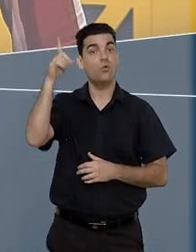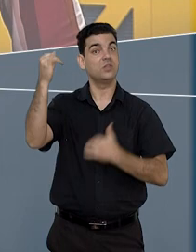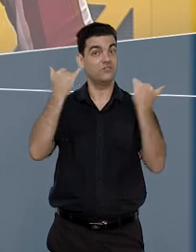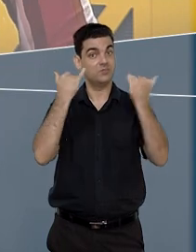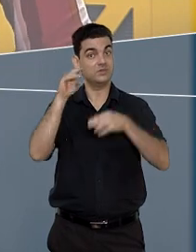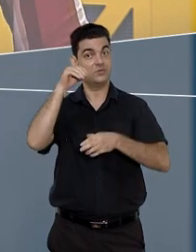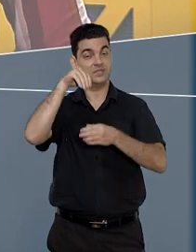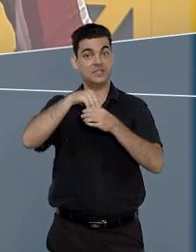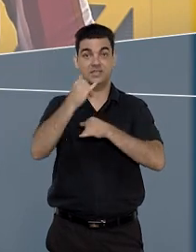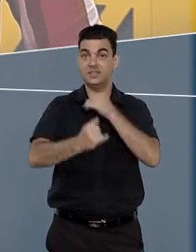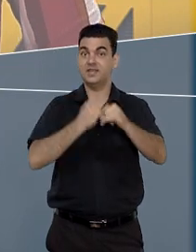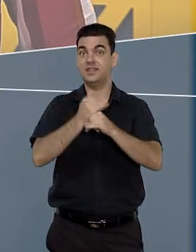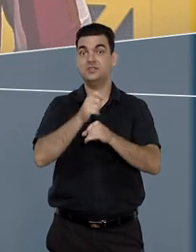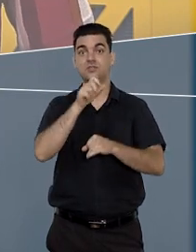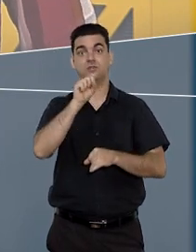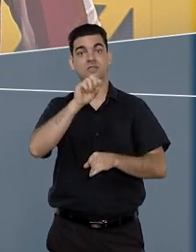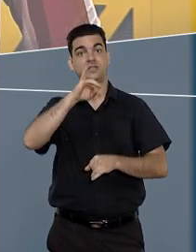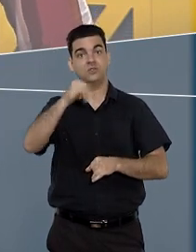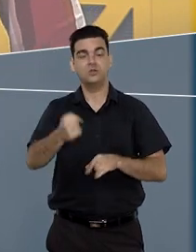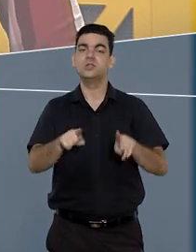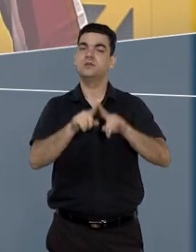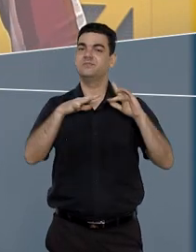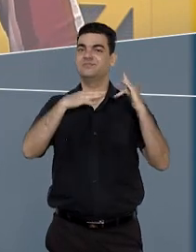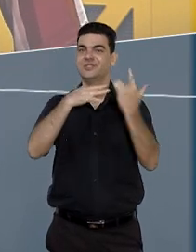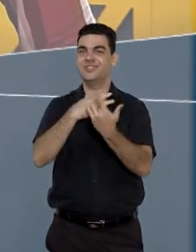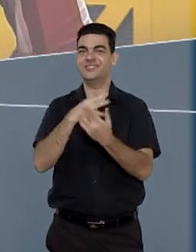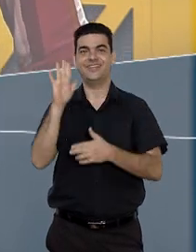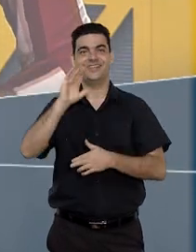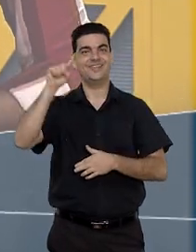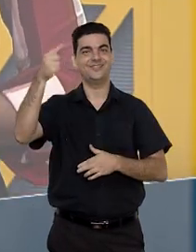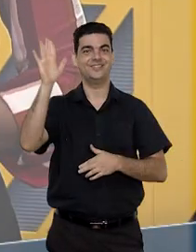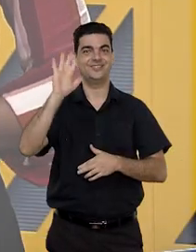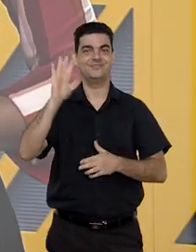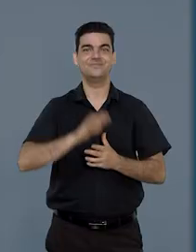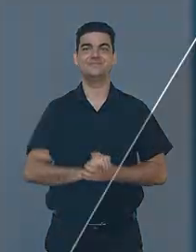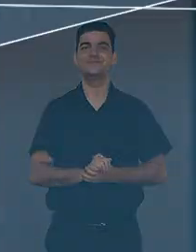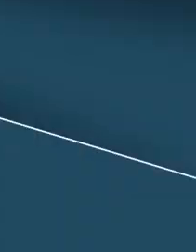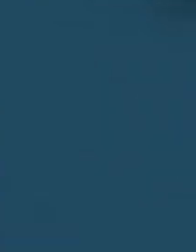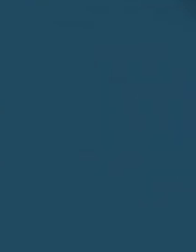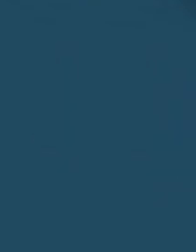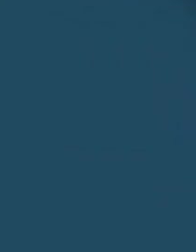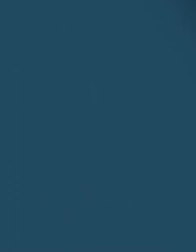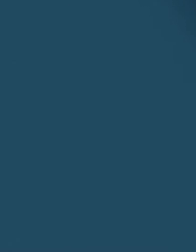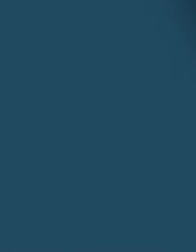confere outras notícias no site do STJ e nas nossas redes sociais. Até a próxima!